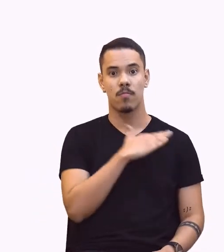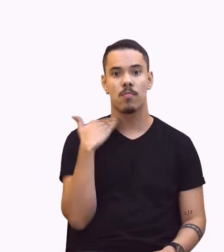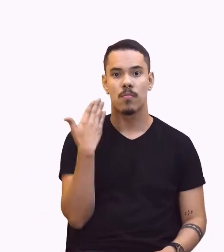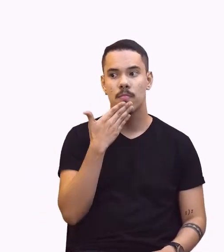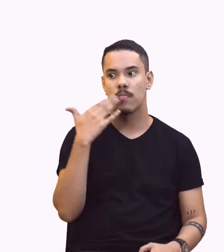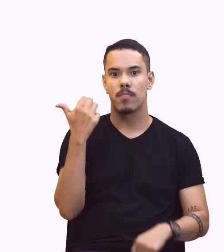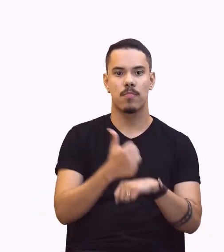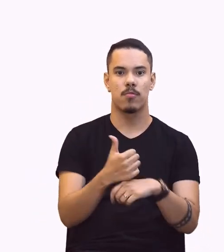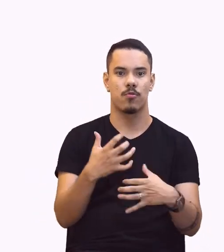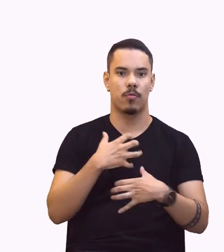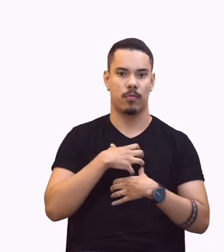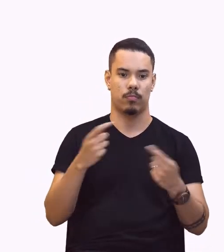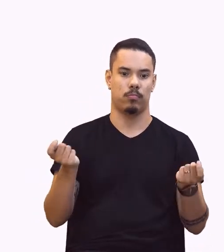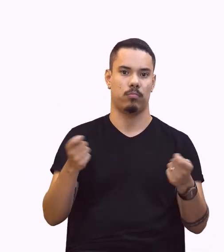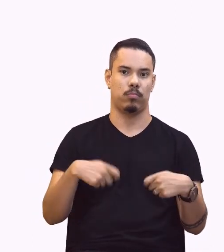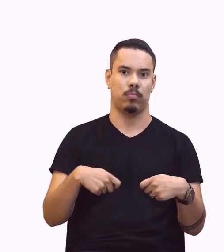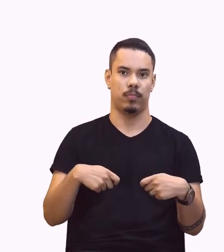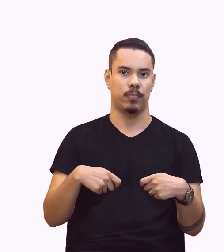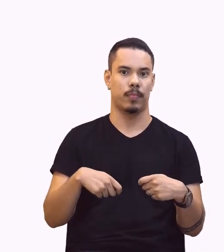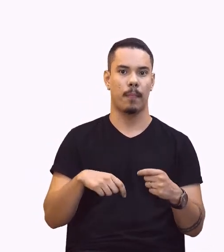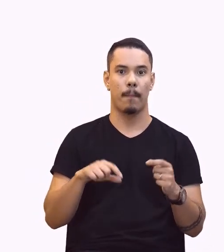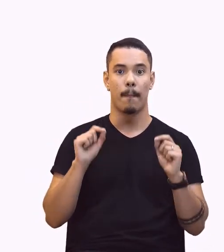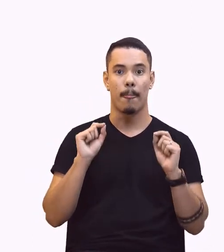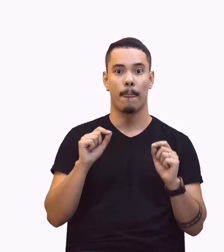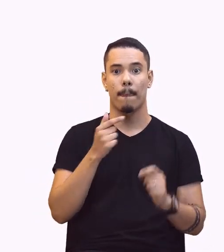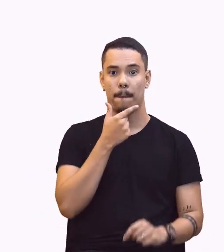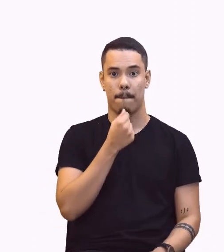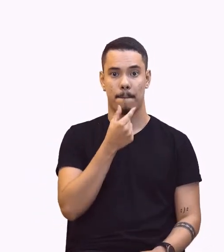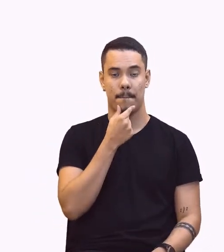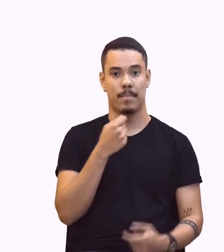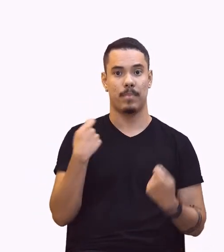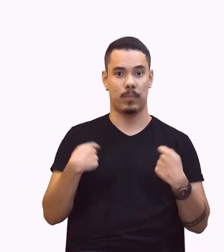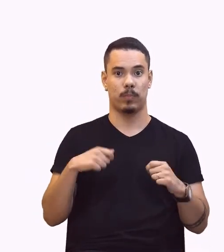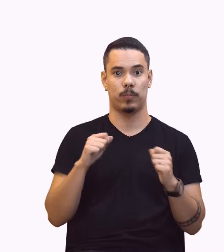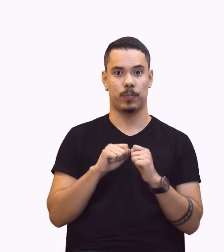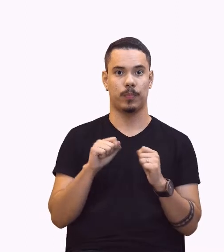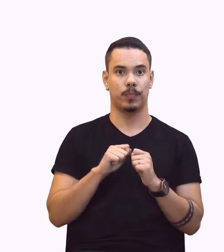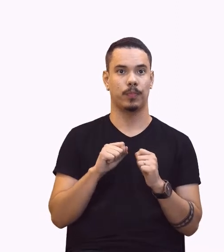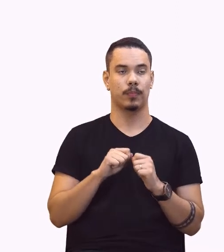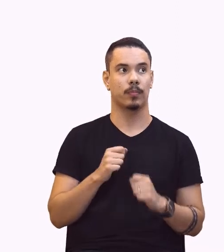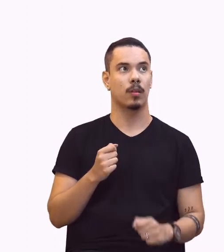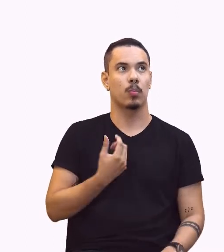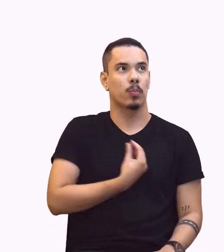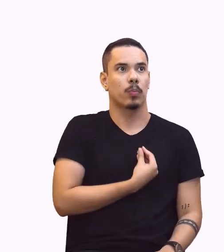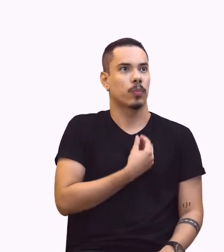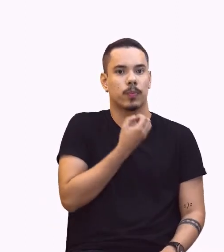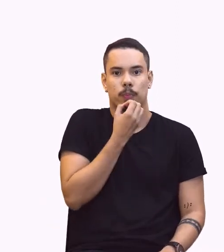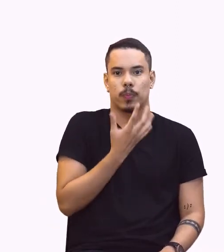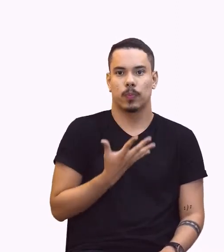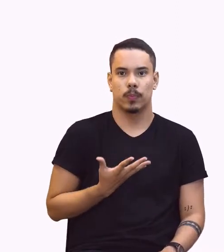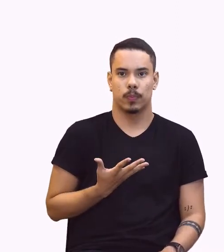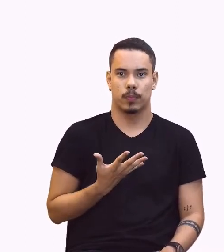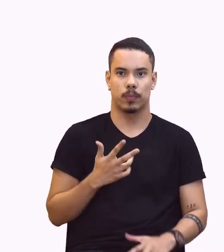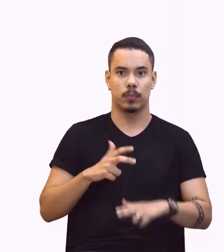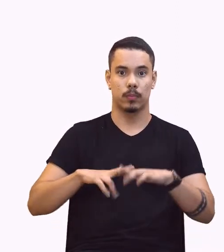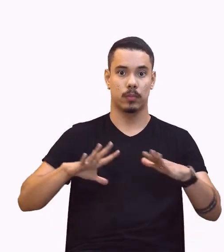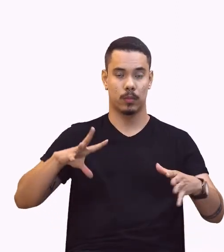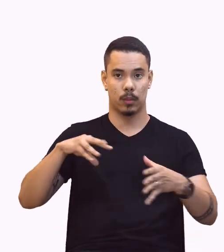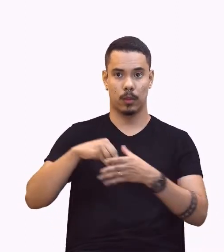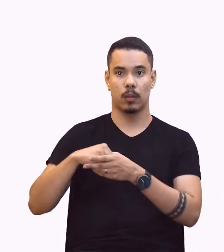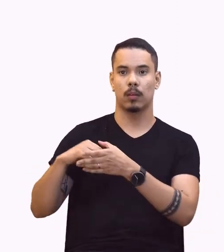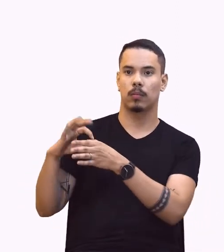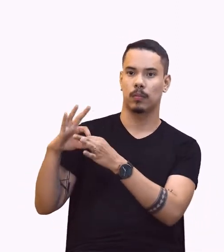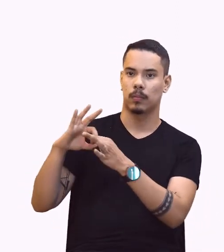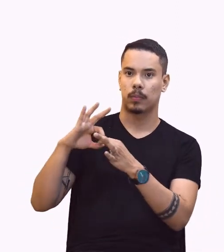ou seja, o que o homem deve fazer para ter uma vida boa. Então, dentro desse contexto